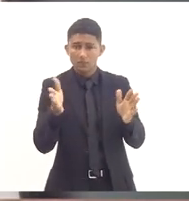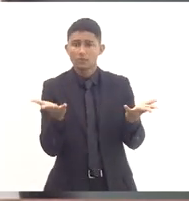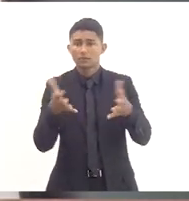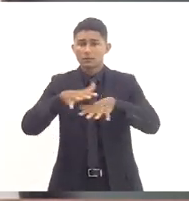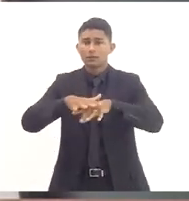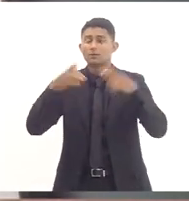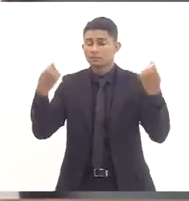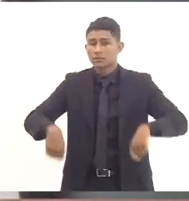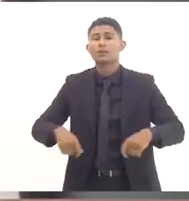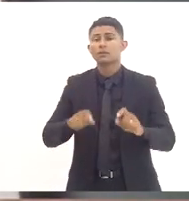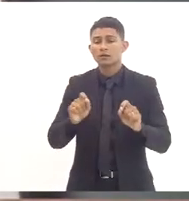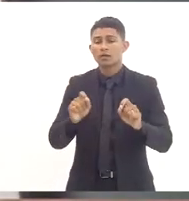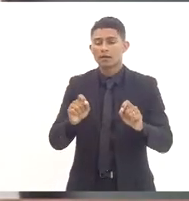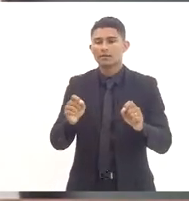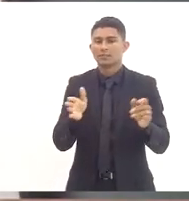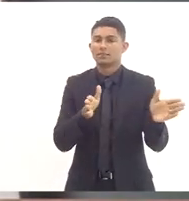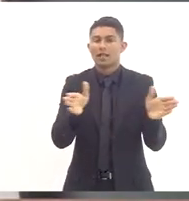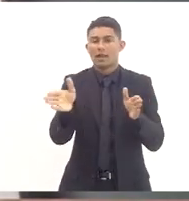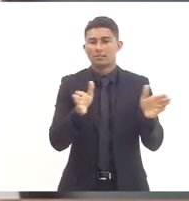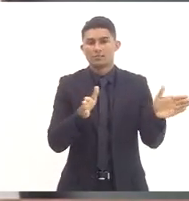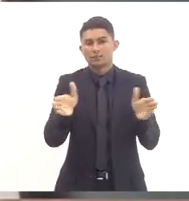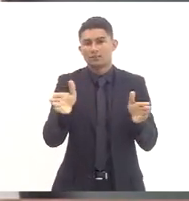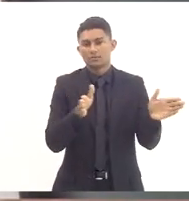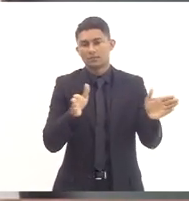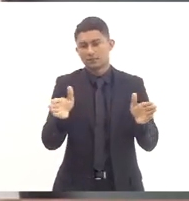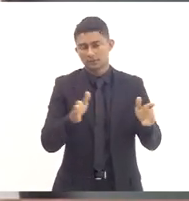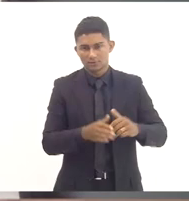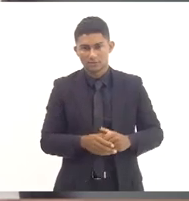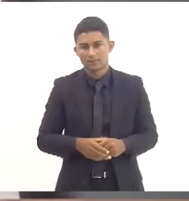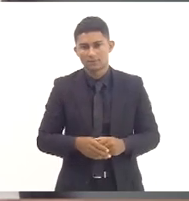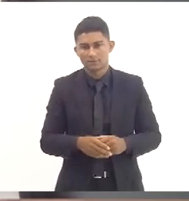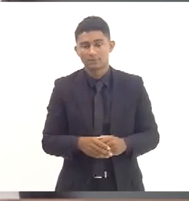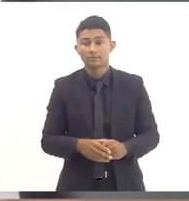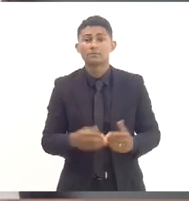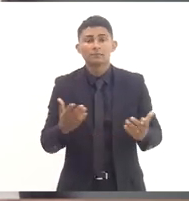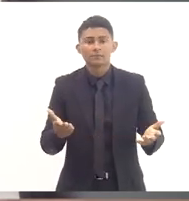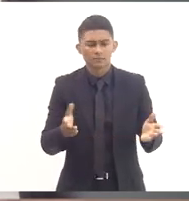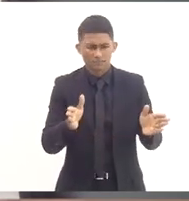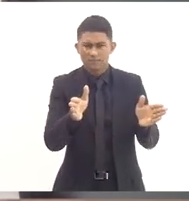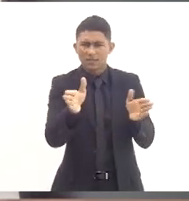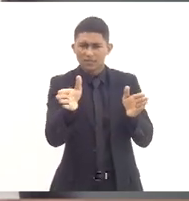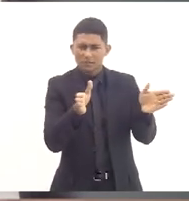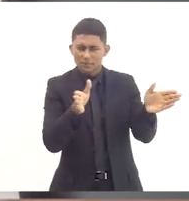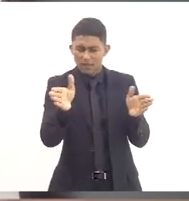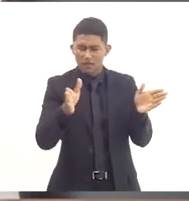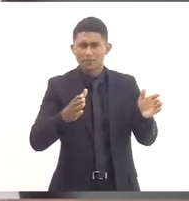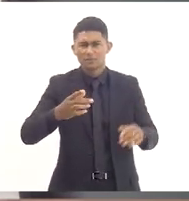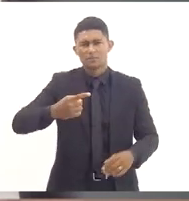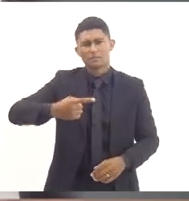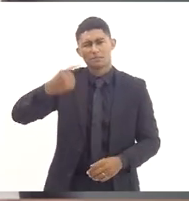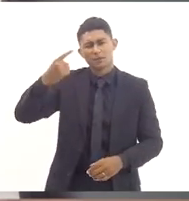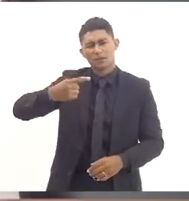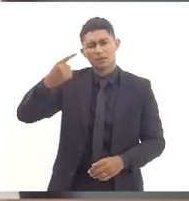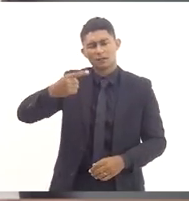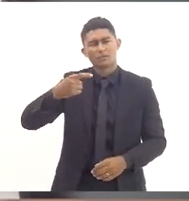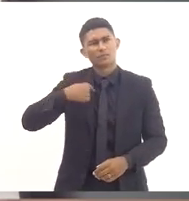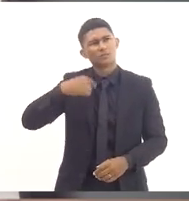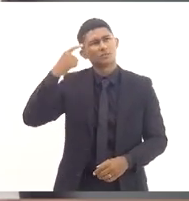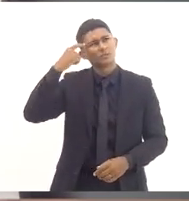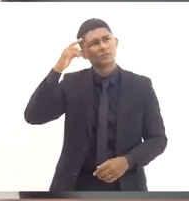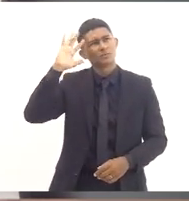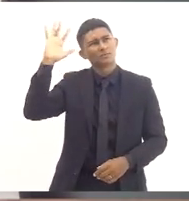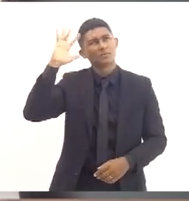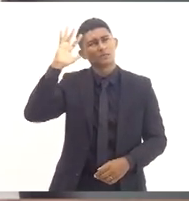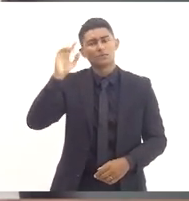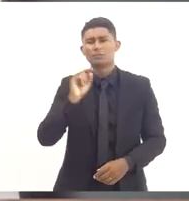no existe inclusão se não tiver acessibilidade e a mais e acessibilidade primeira que eu penso que seja